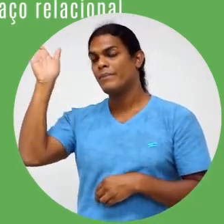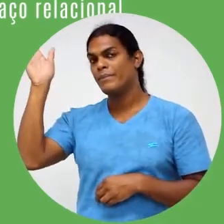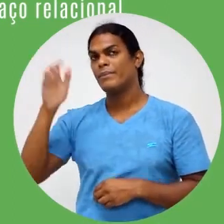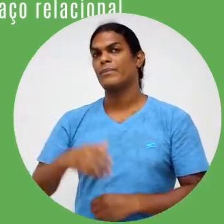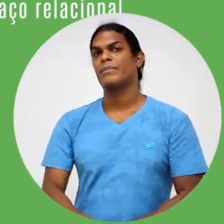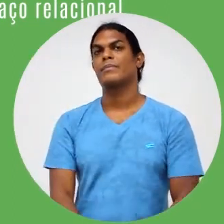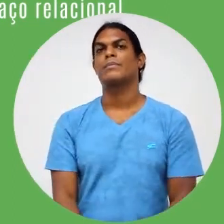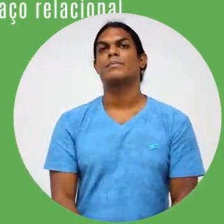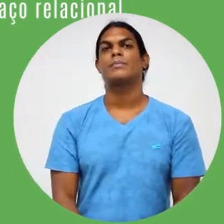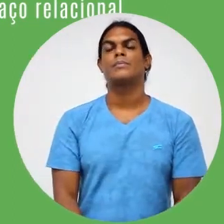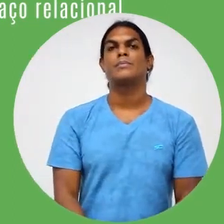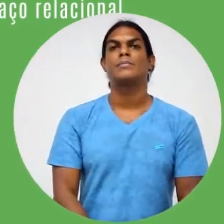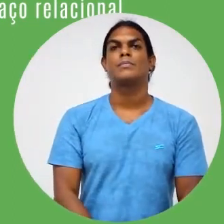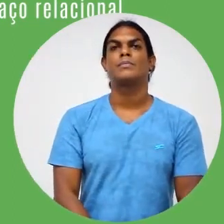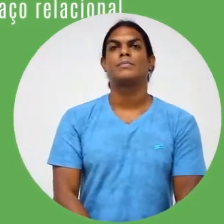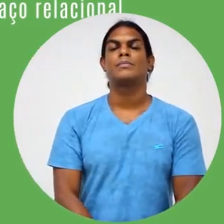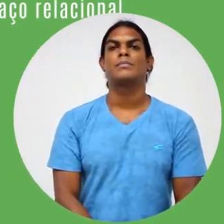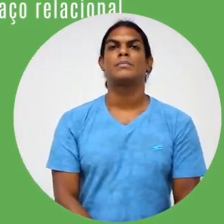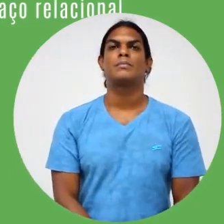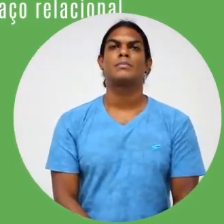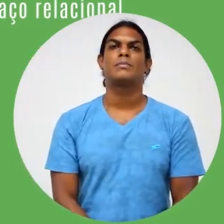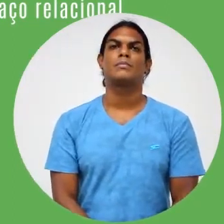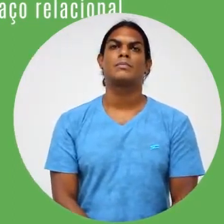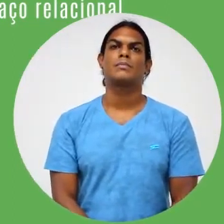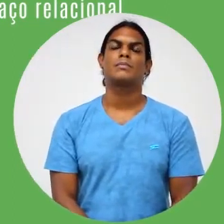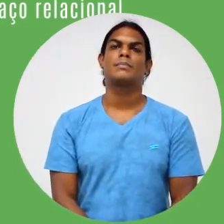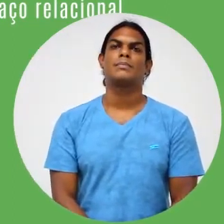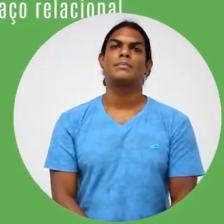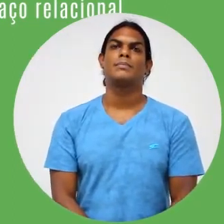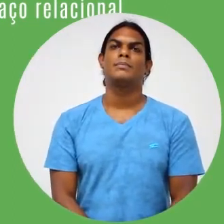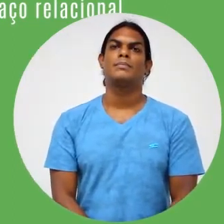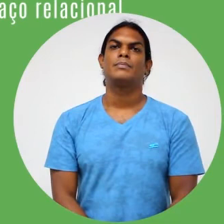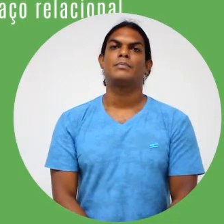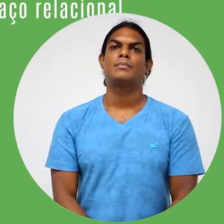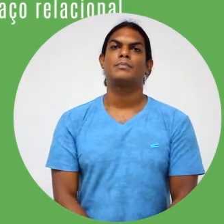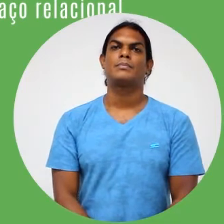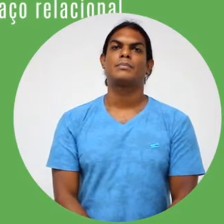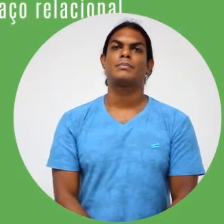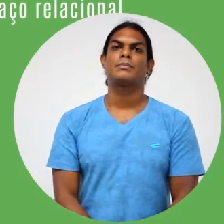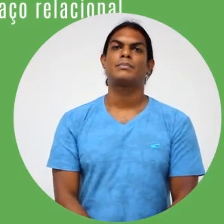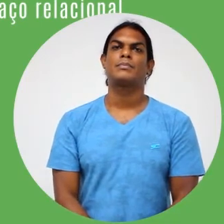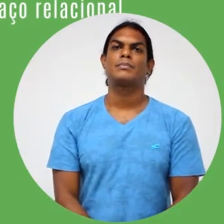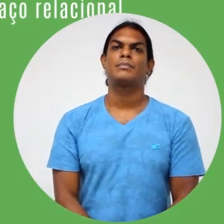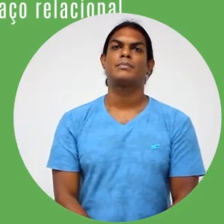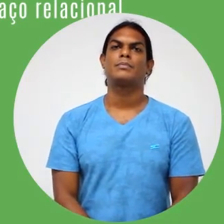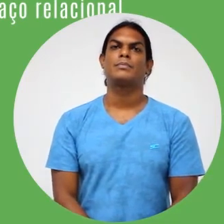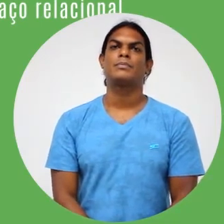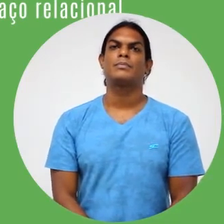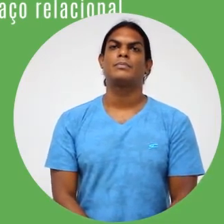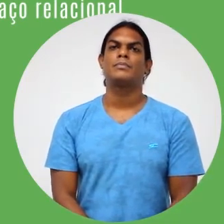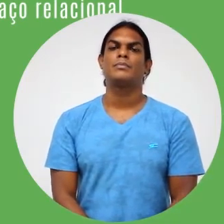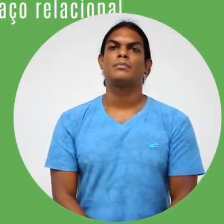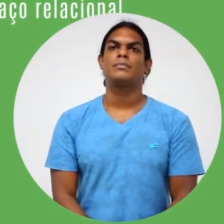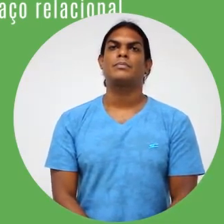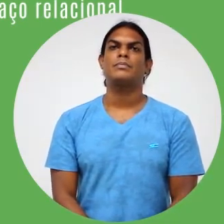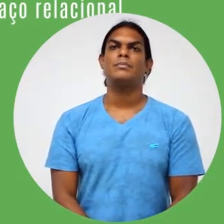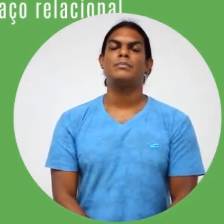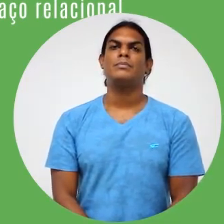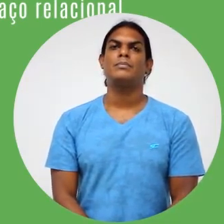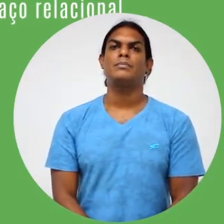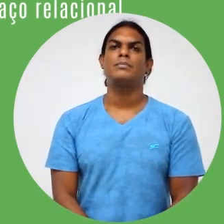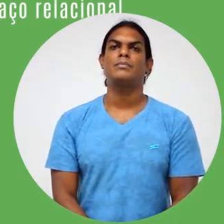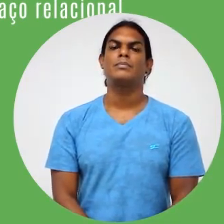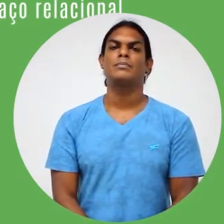ou seja, convencer, levar a, influenciar, sugestionar, etc. A